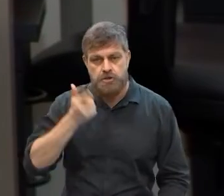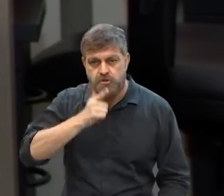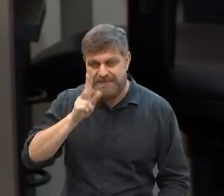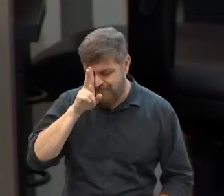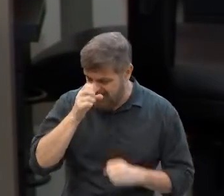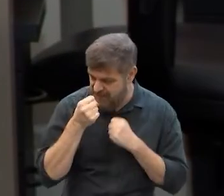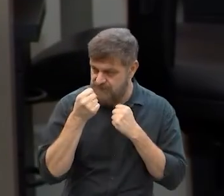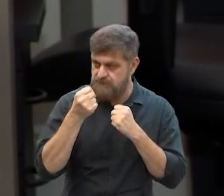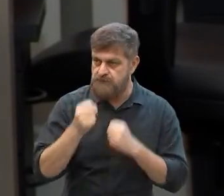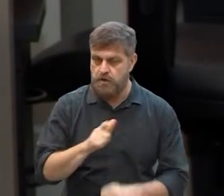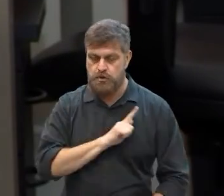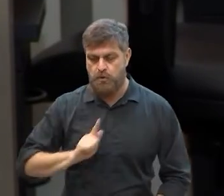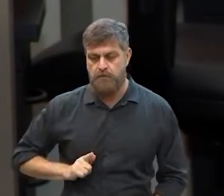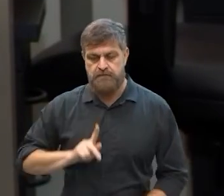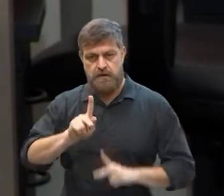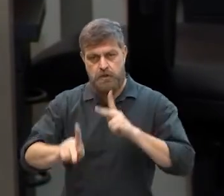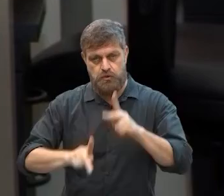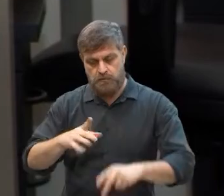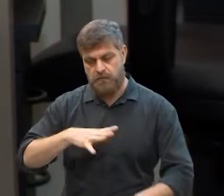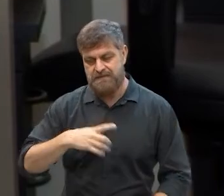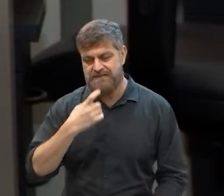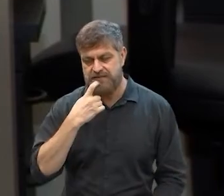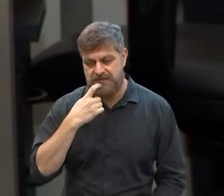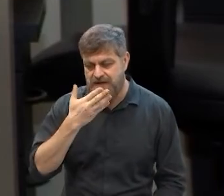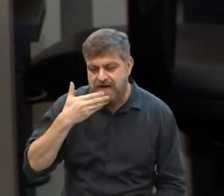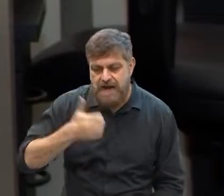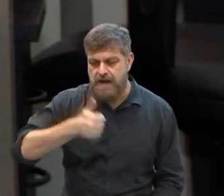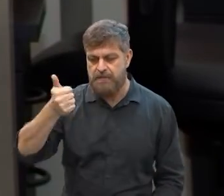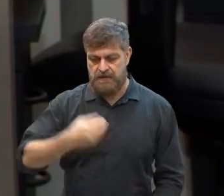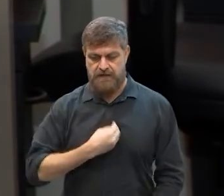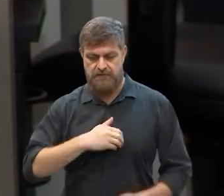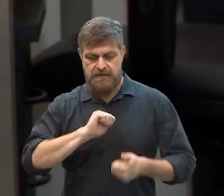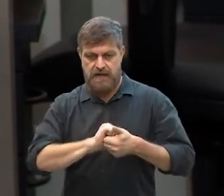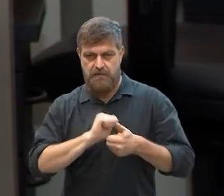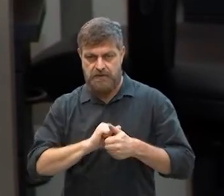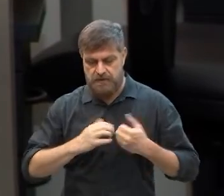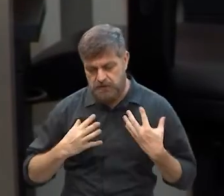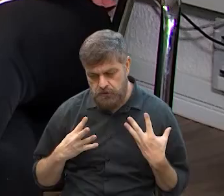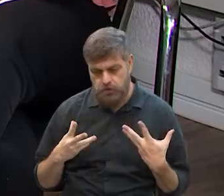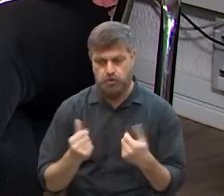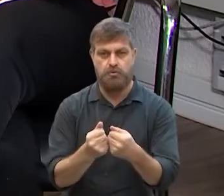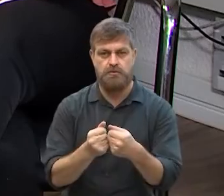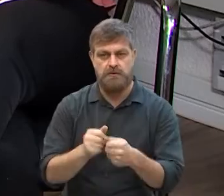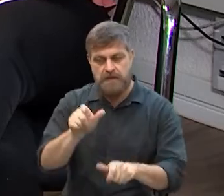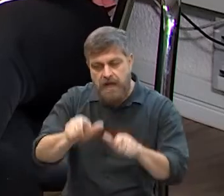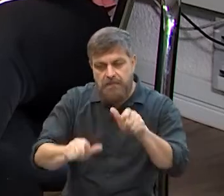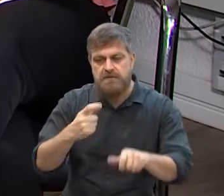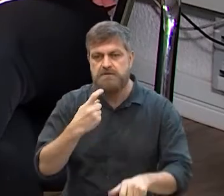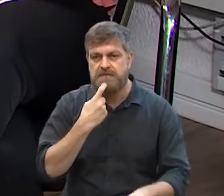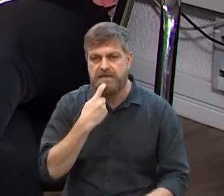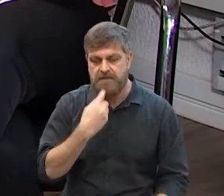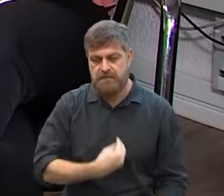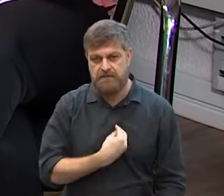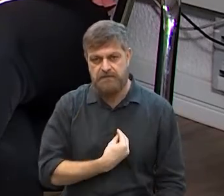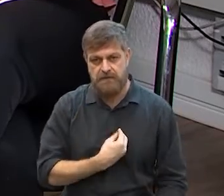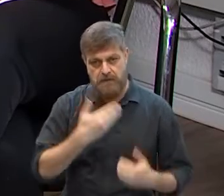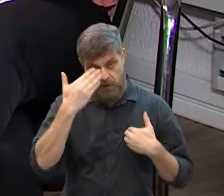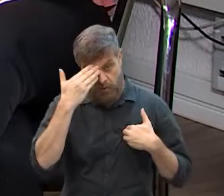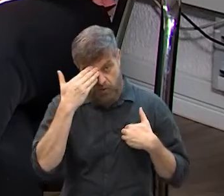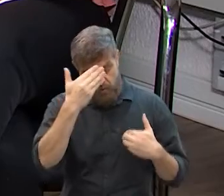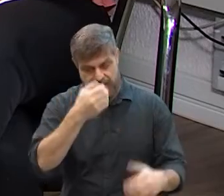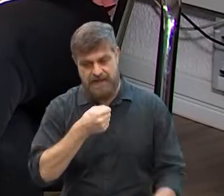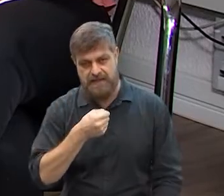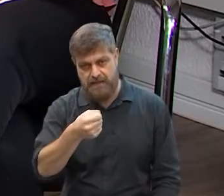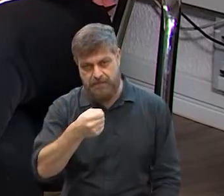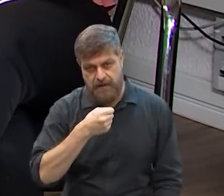fortalecer a democracia na cidade e melhorar a qualidade de vida de todos os campinelos. Vereador, obrigada por participar